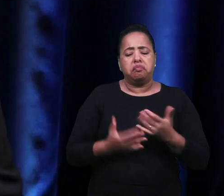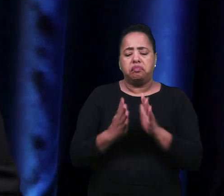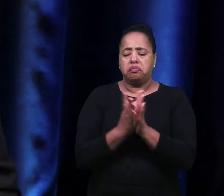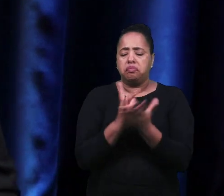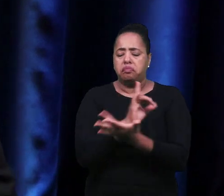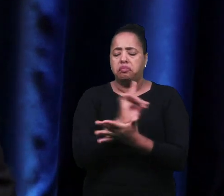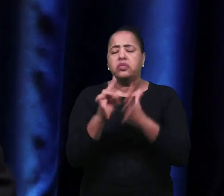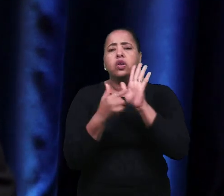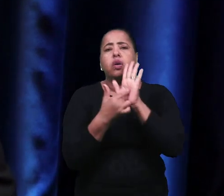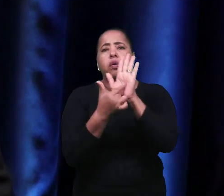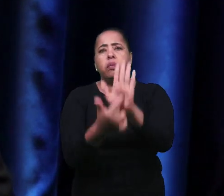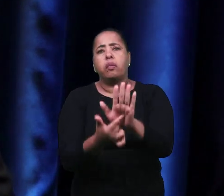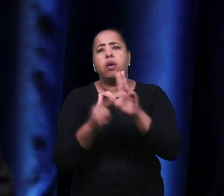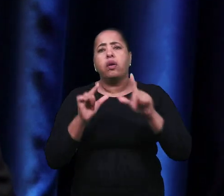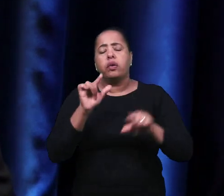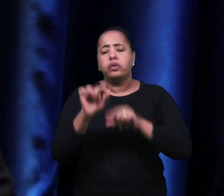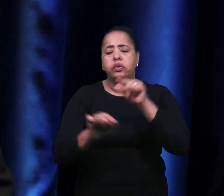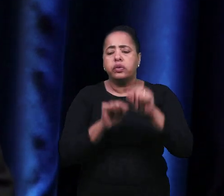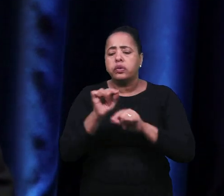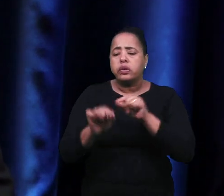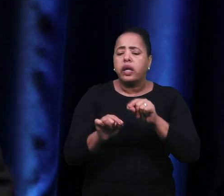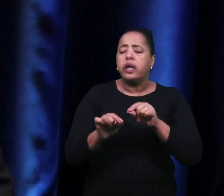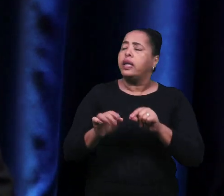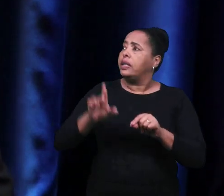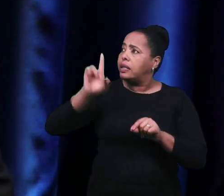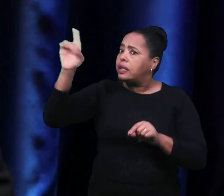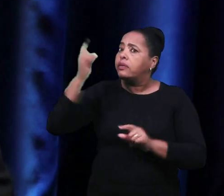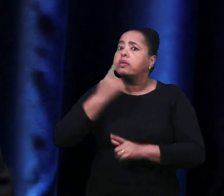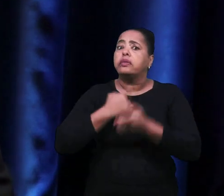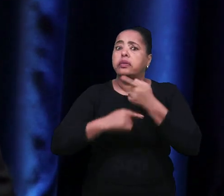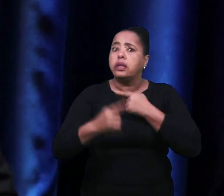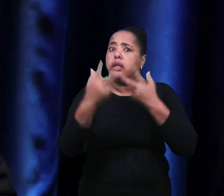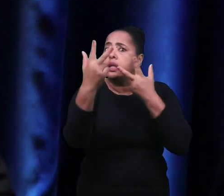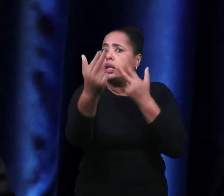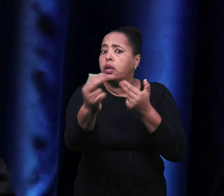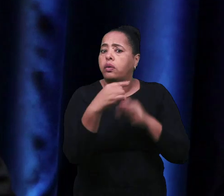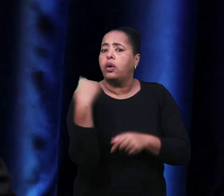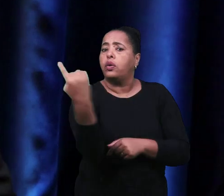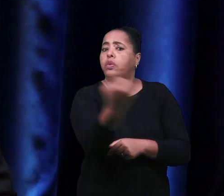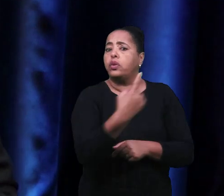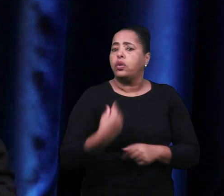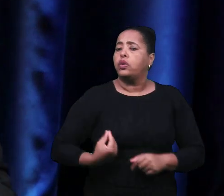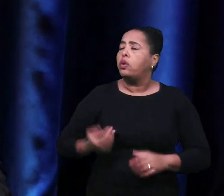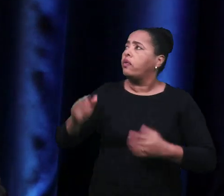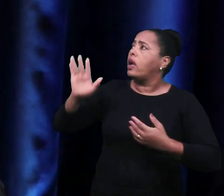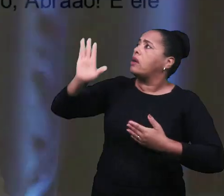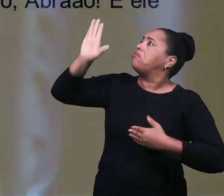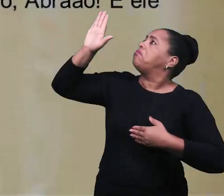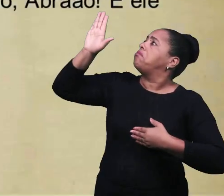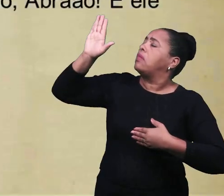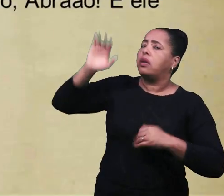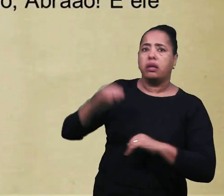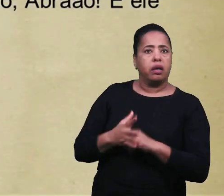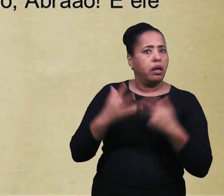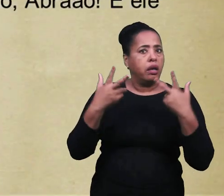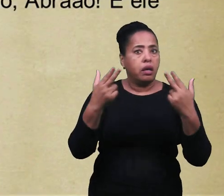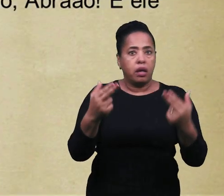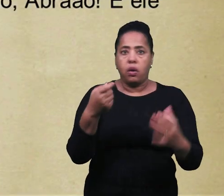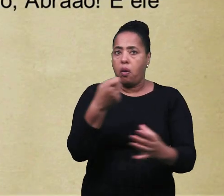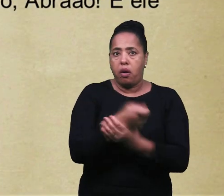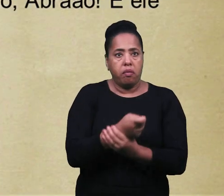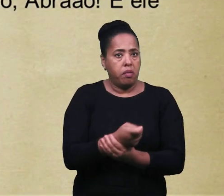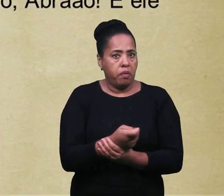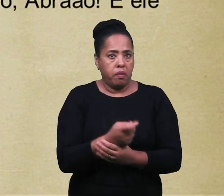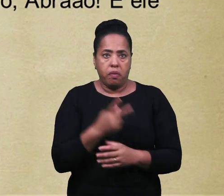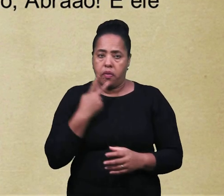menciona aquilo que o Senhor quer ouvir de cada um de nós como servos dele. Eis-me aqui. Então nós vemos, por exemplo, em